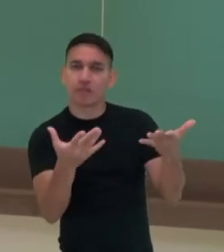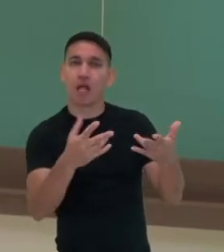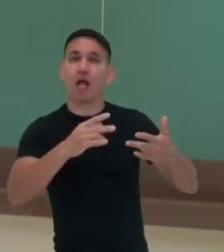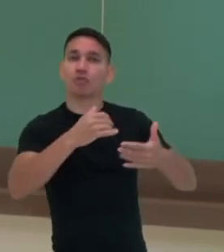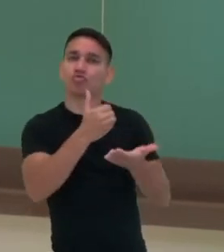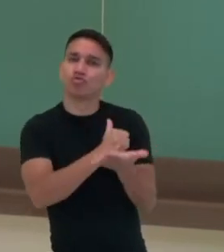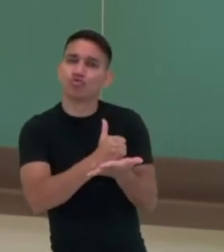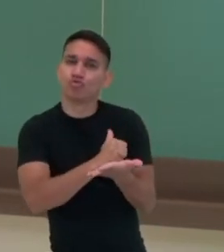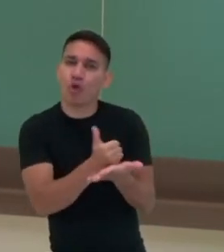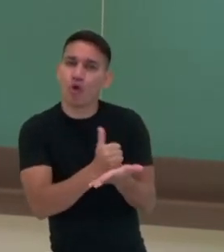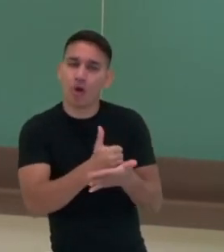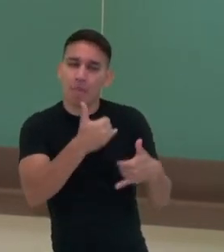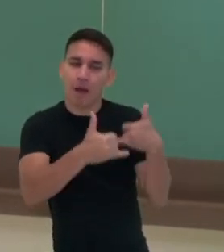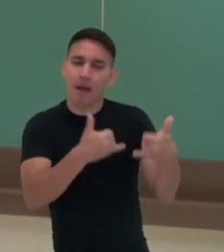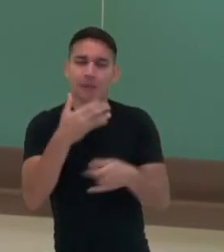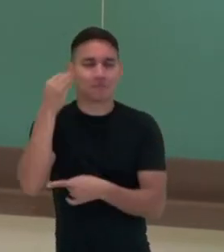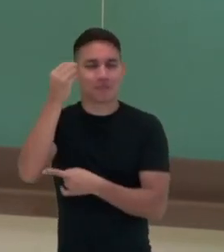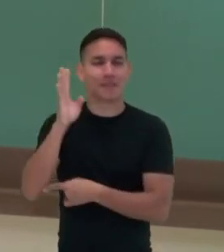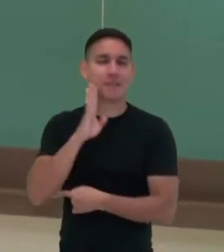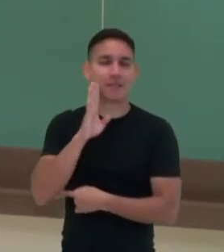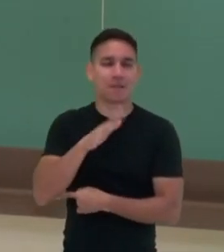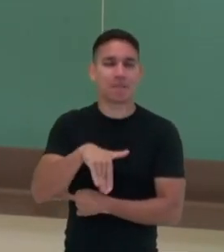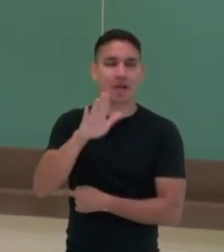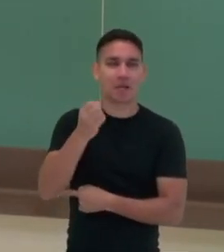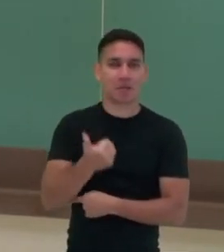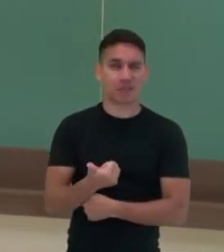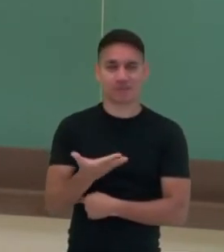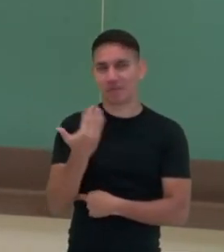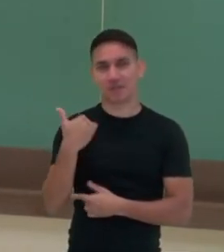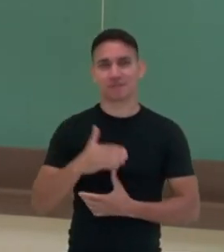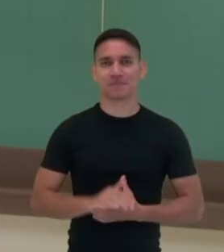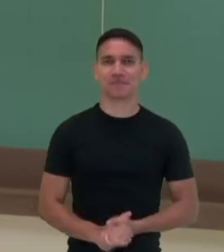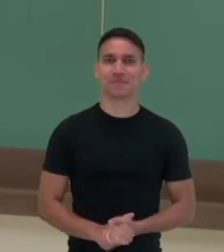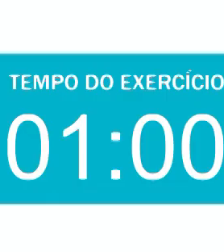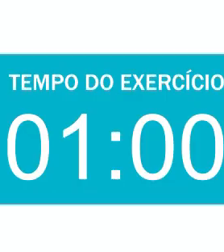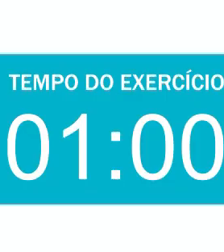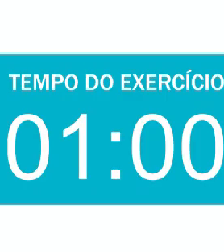ter uma experiência muito mais bacana. Belezinha? Então, vamos lá jogar comigo?